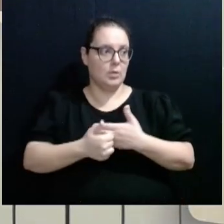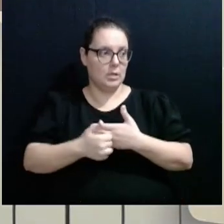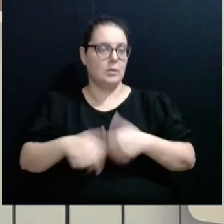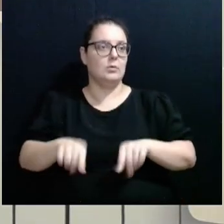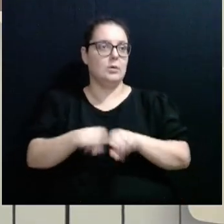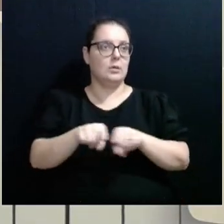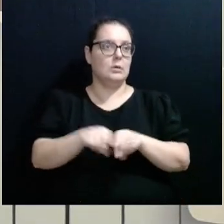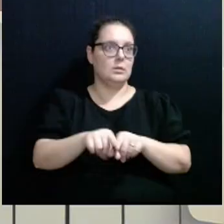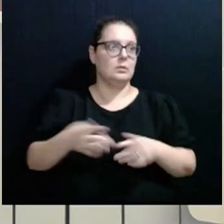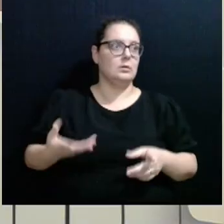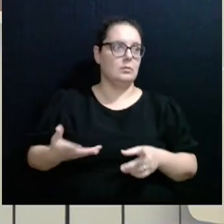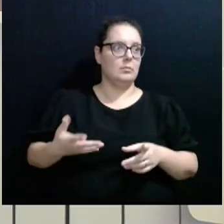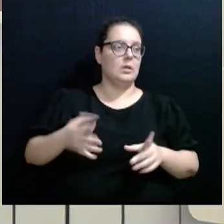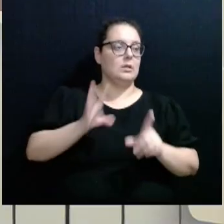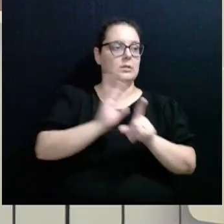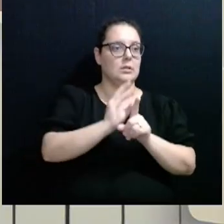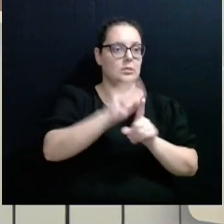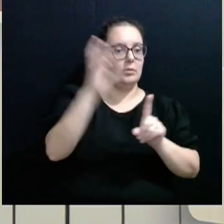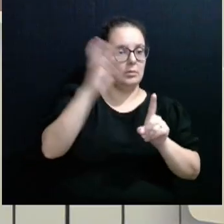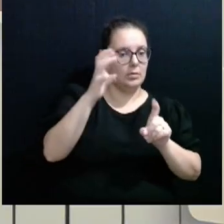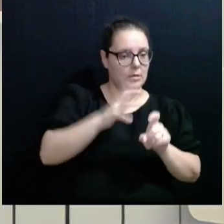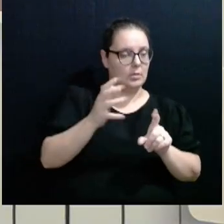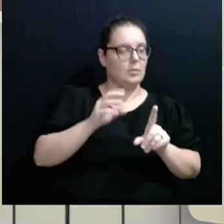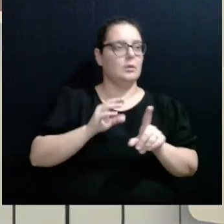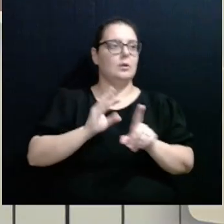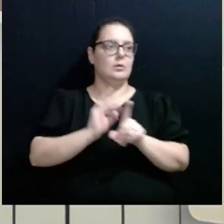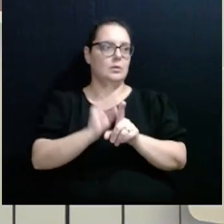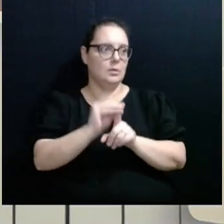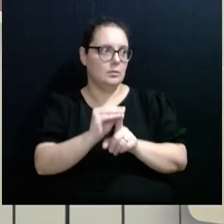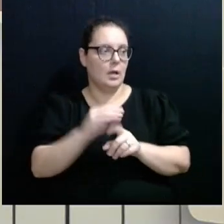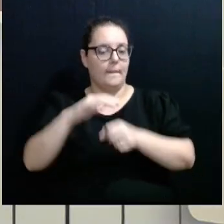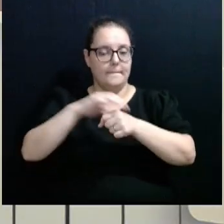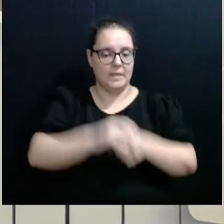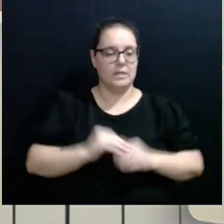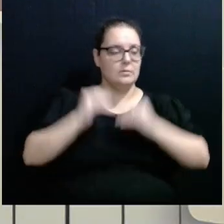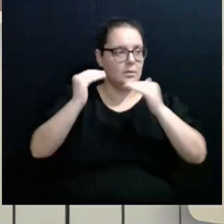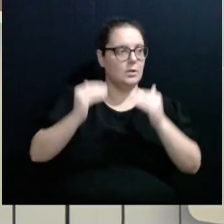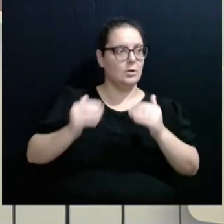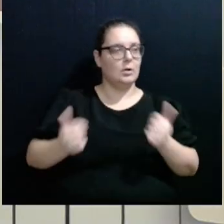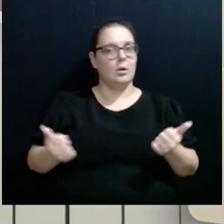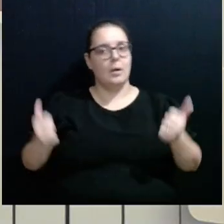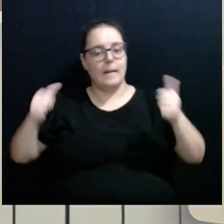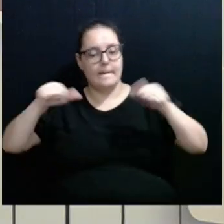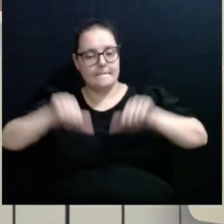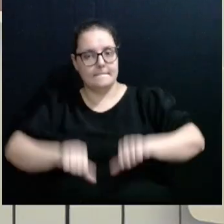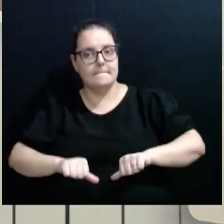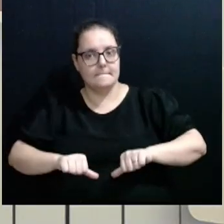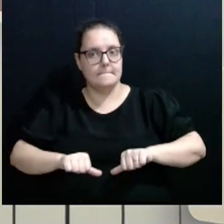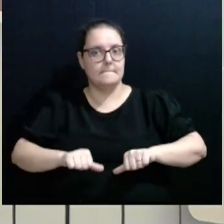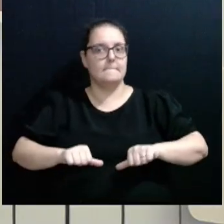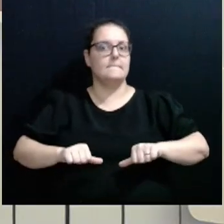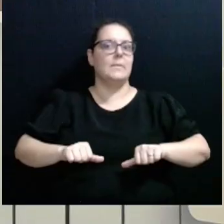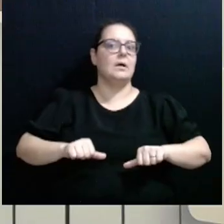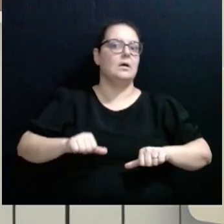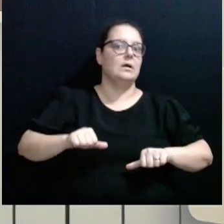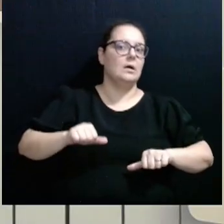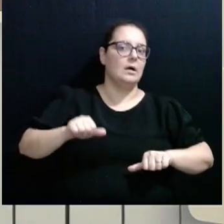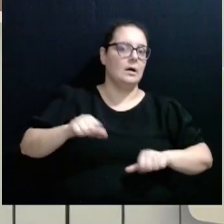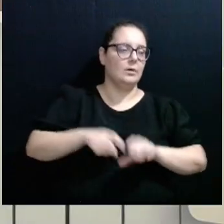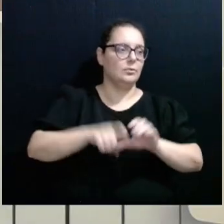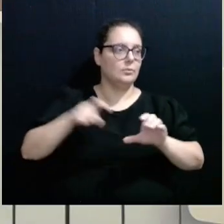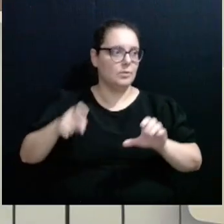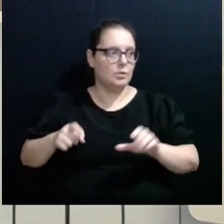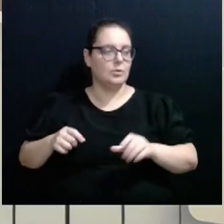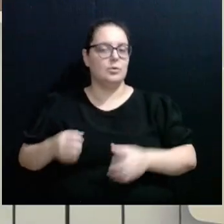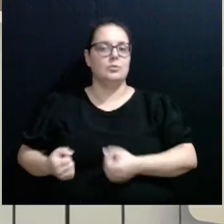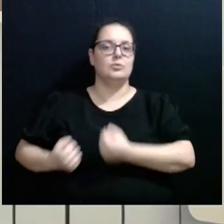de trabalho, pressão excessiva, baixa autonomia, um suporte social. Isso está no